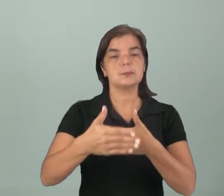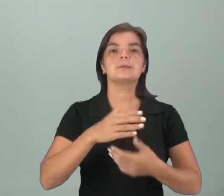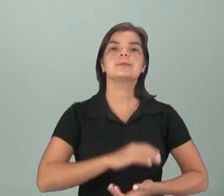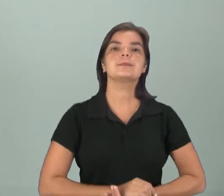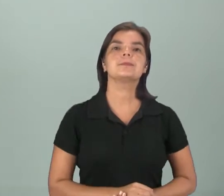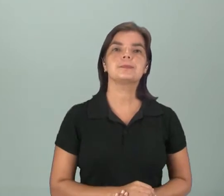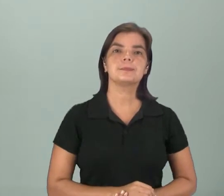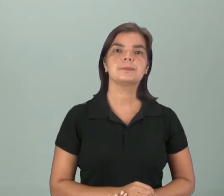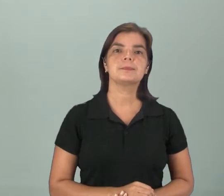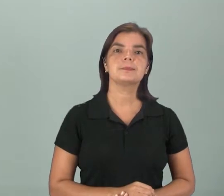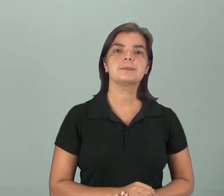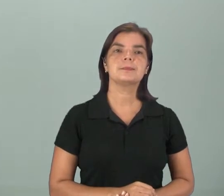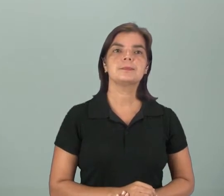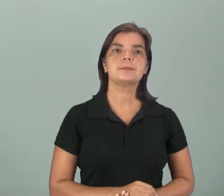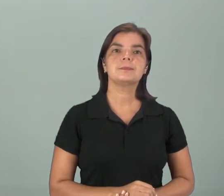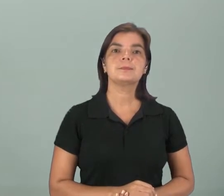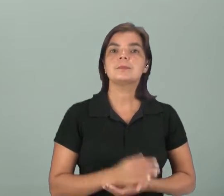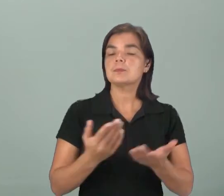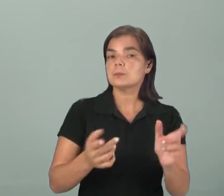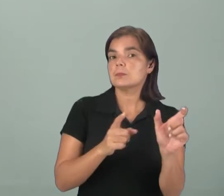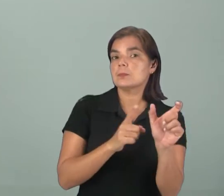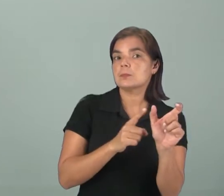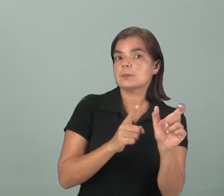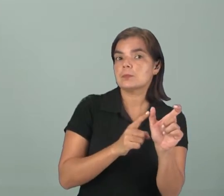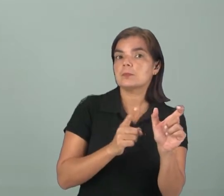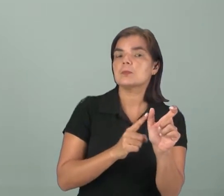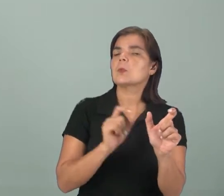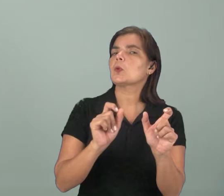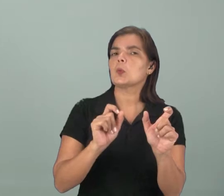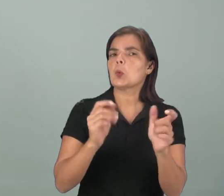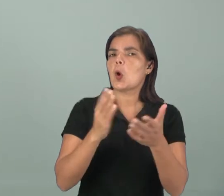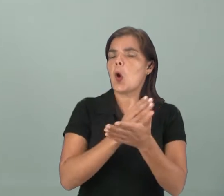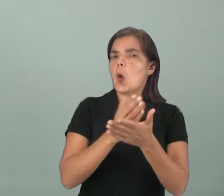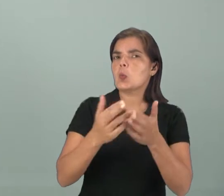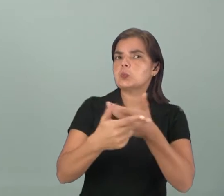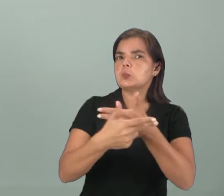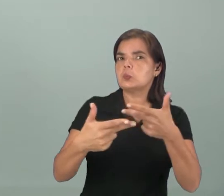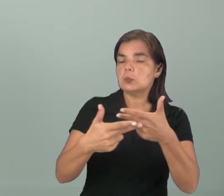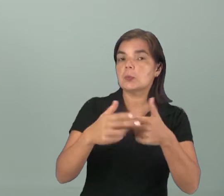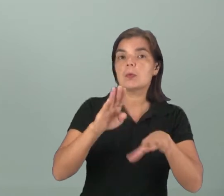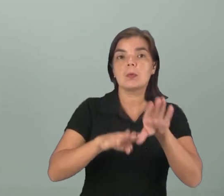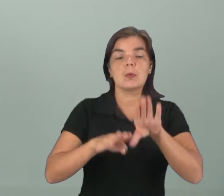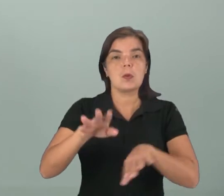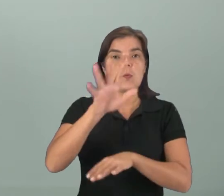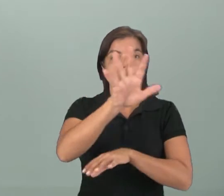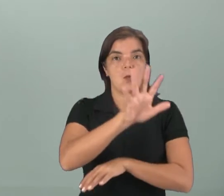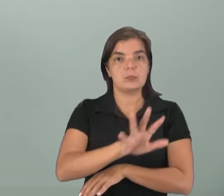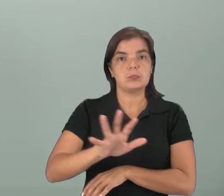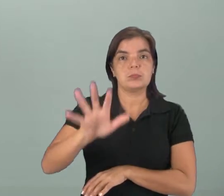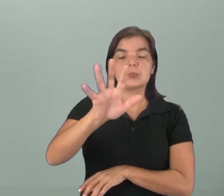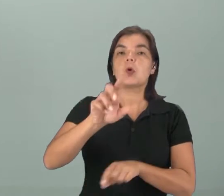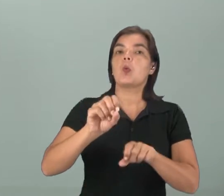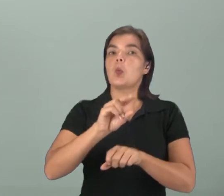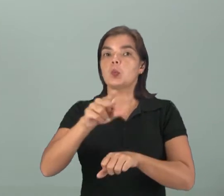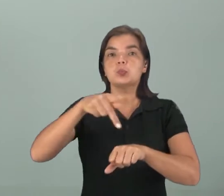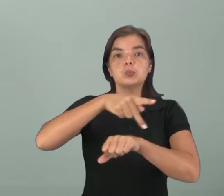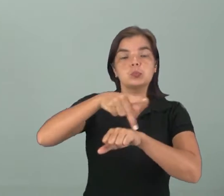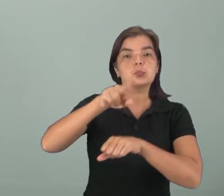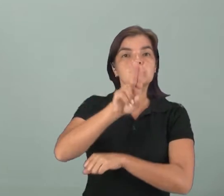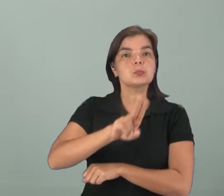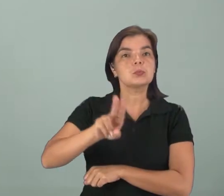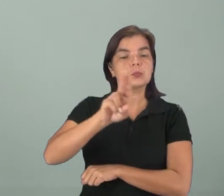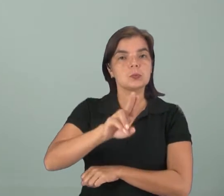frente, né? A polissemia, em alguns casos, depende da região ou país na qual se